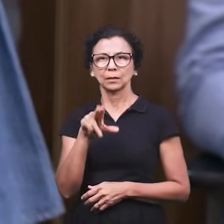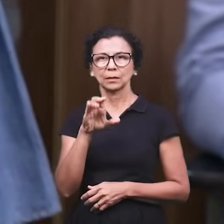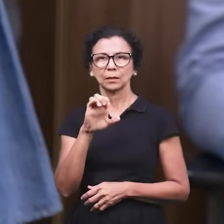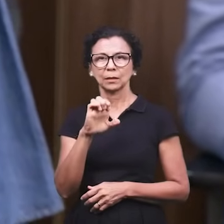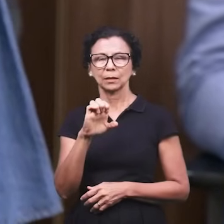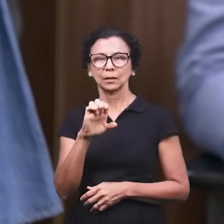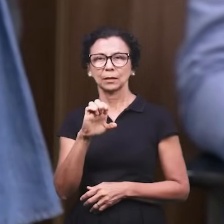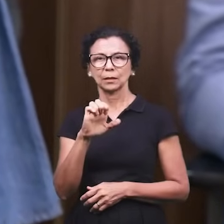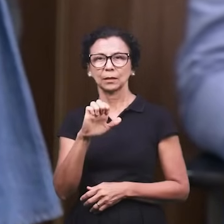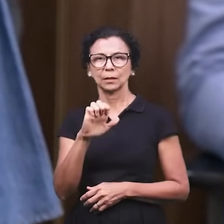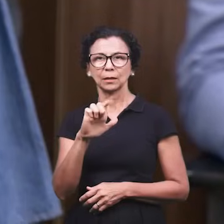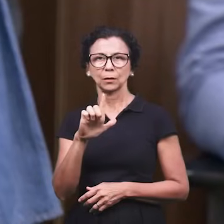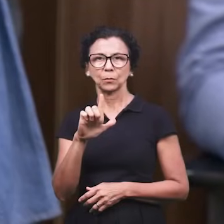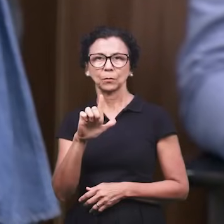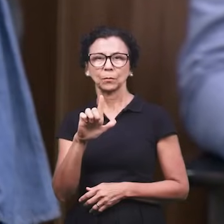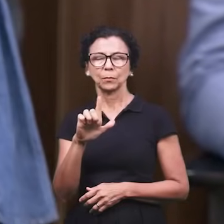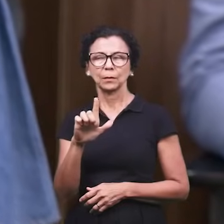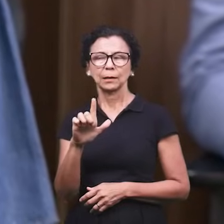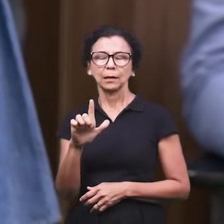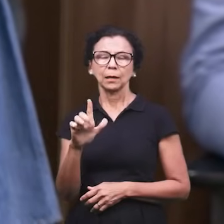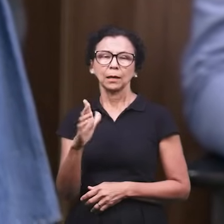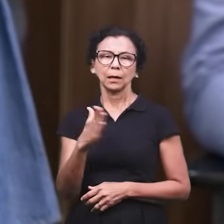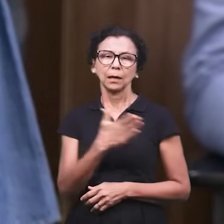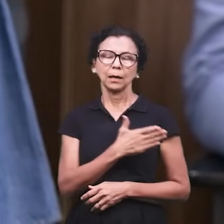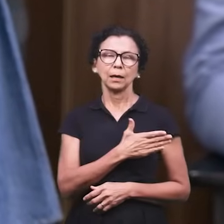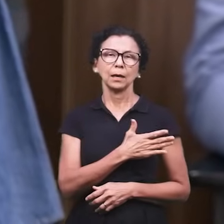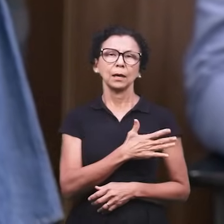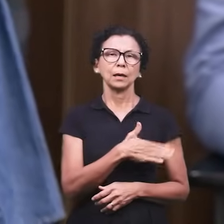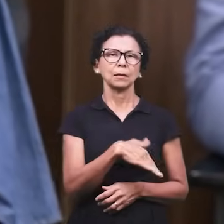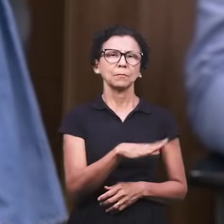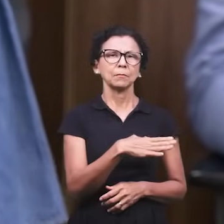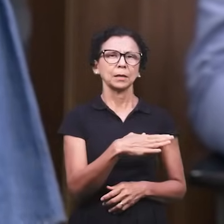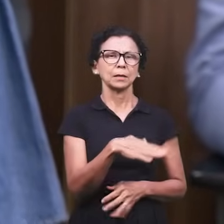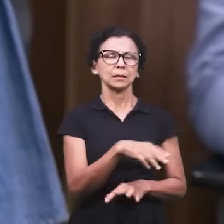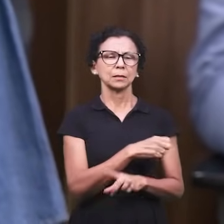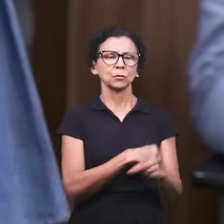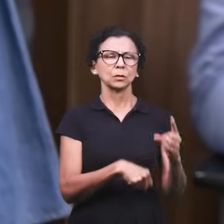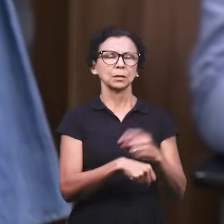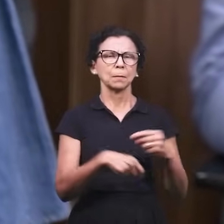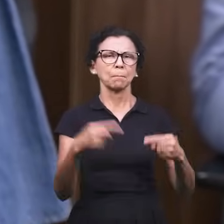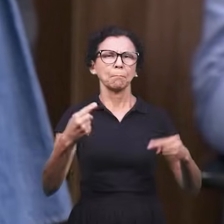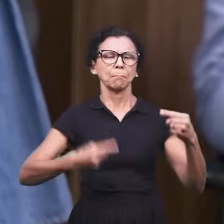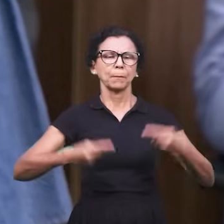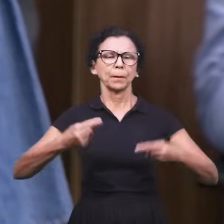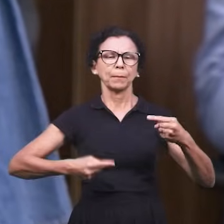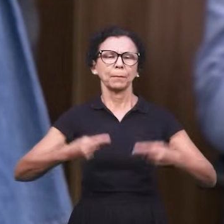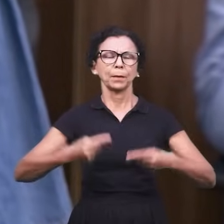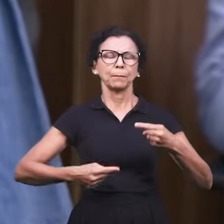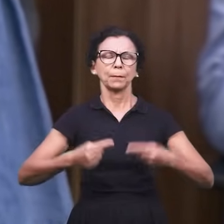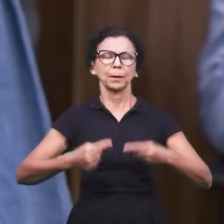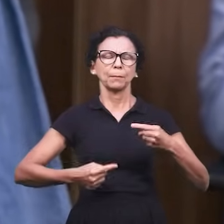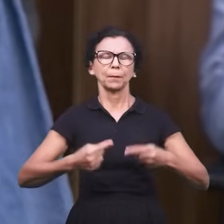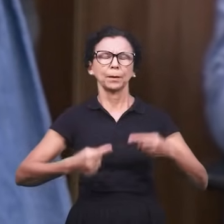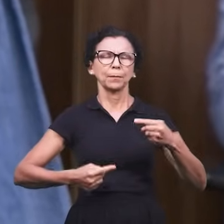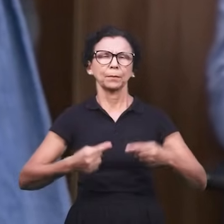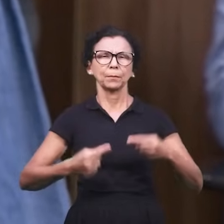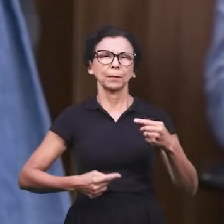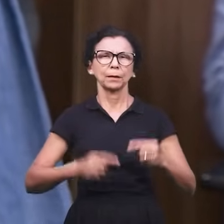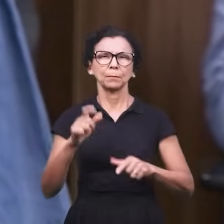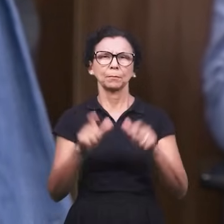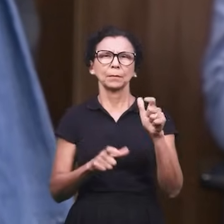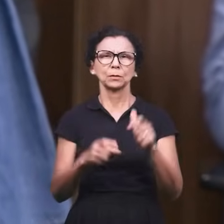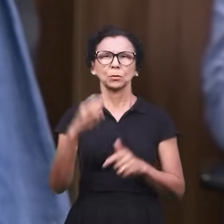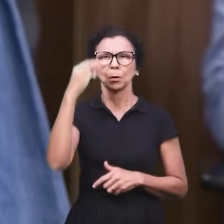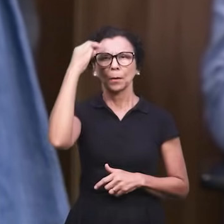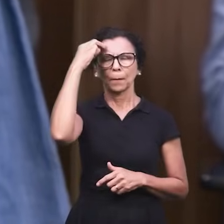seguinte. Em meio a tantas pressões sociais, competições, que afetam a mente de qualquer pessoa no mundo de